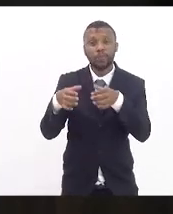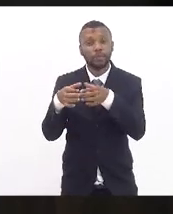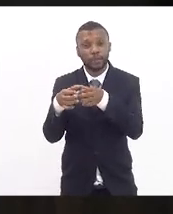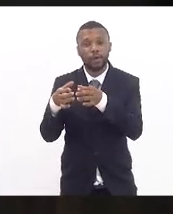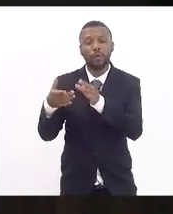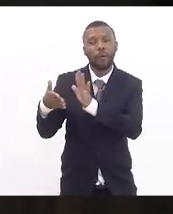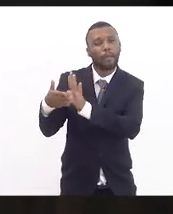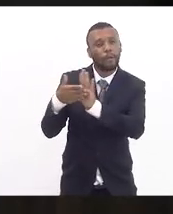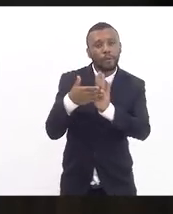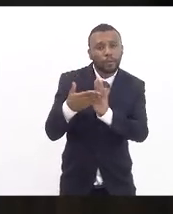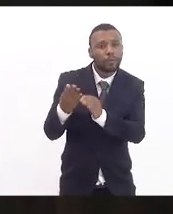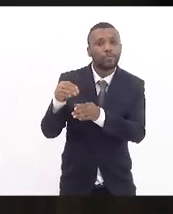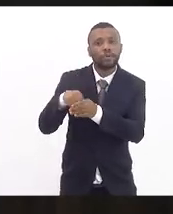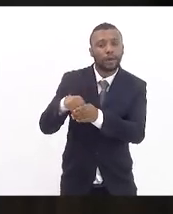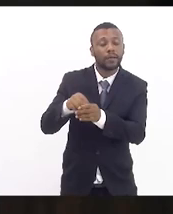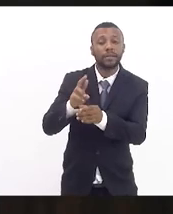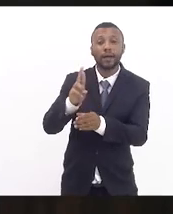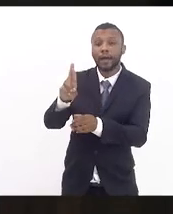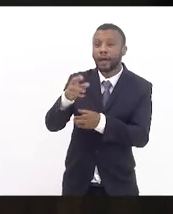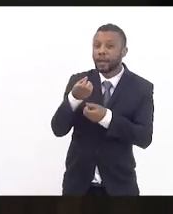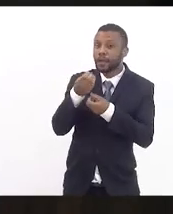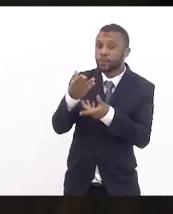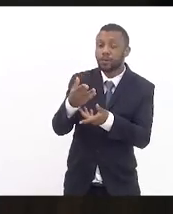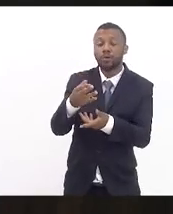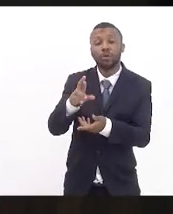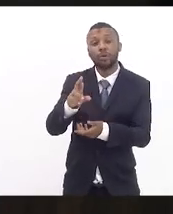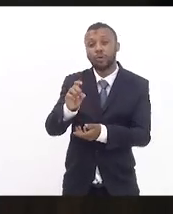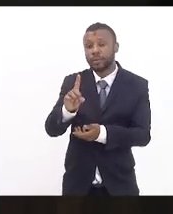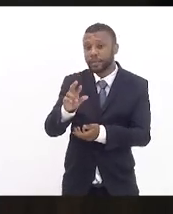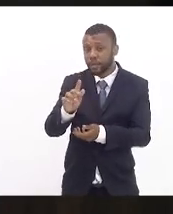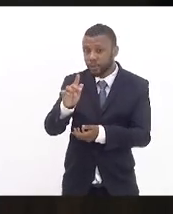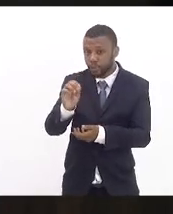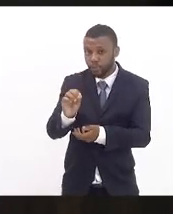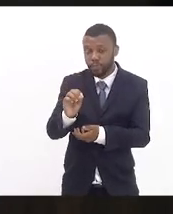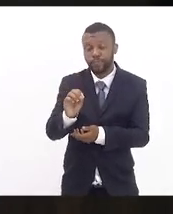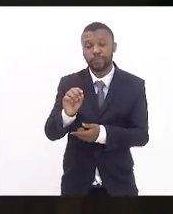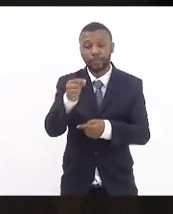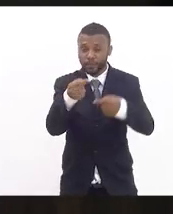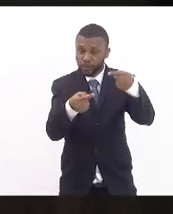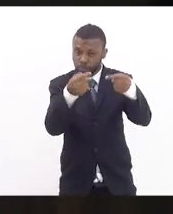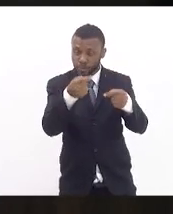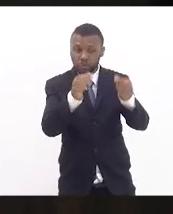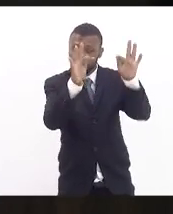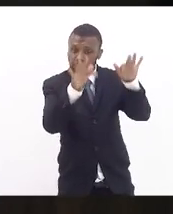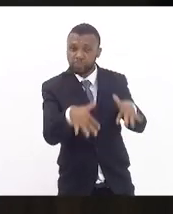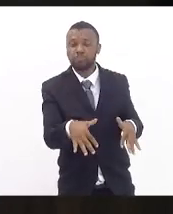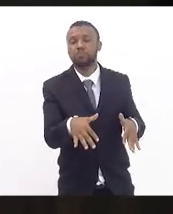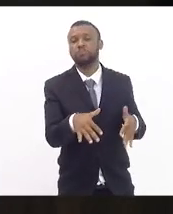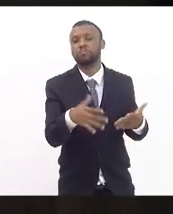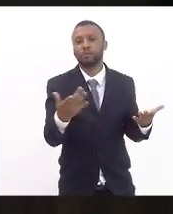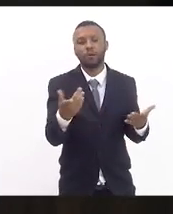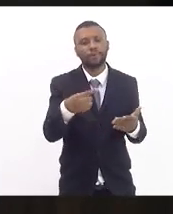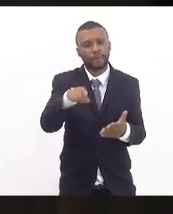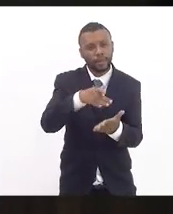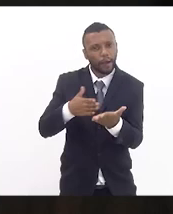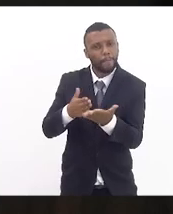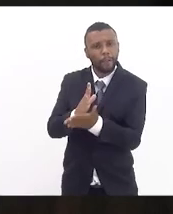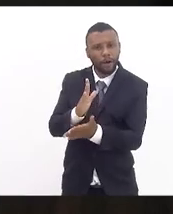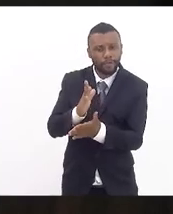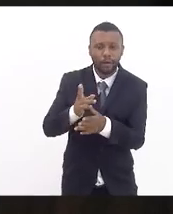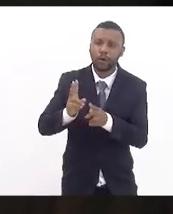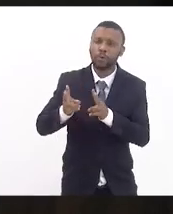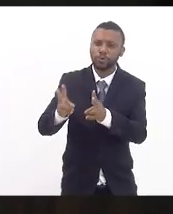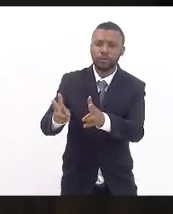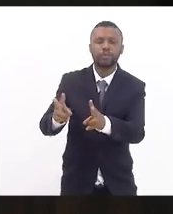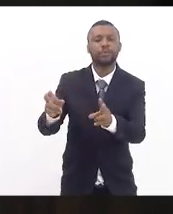relator Rodrigo Amorim. Em discussão, não havendo quem queira discutir, encerrada a discussão, em votação, se os que aprovam permaneçam como estão, aprovado,